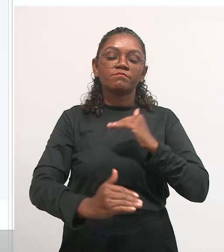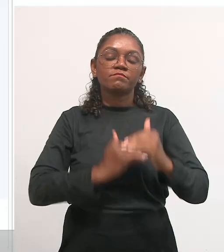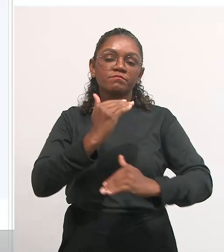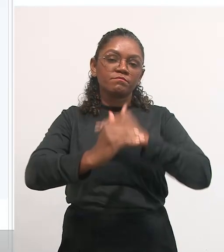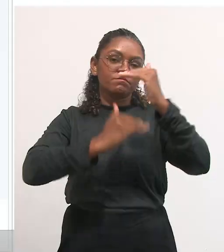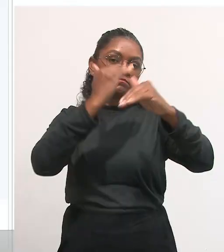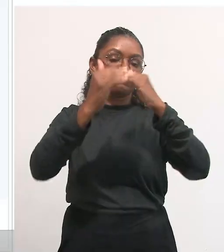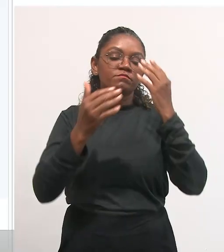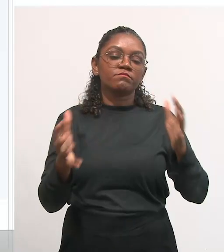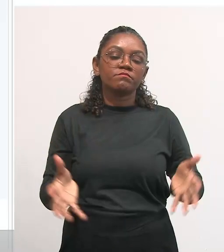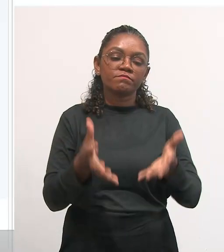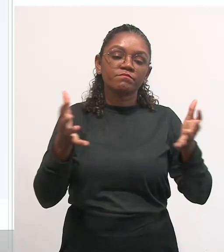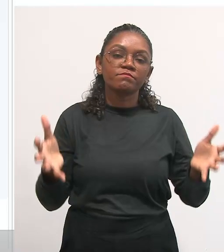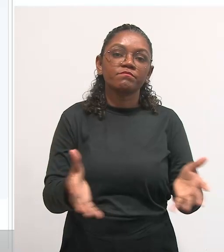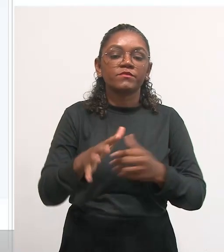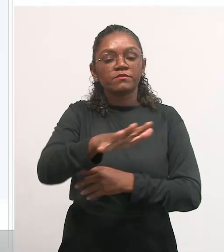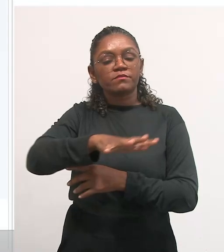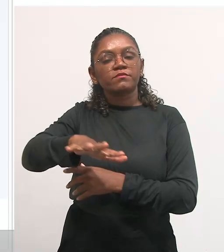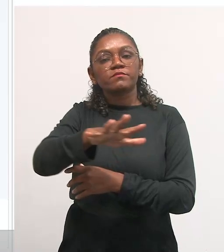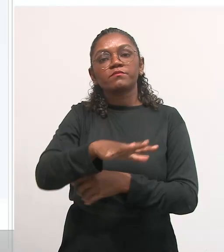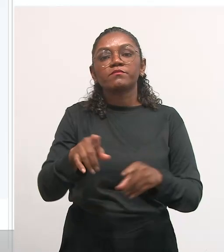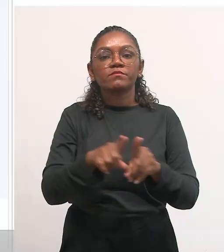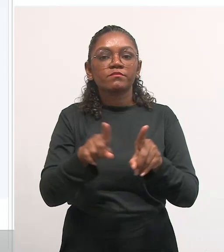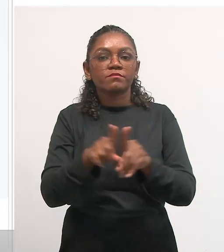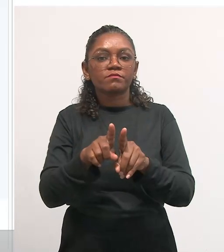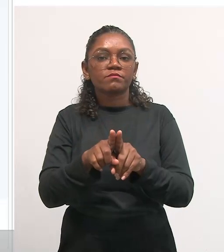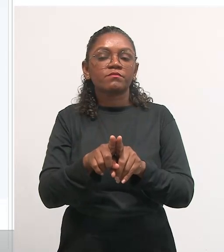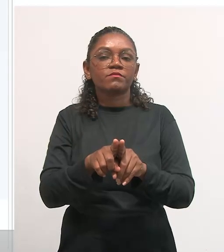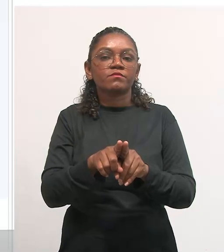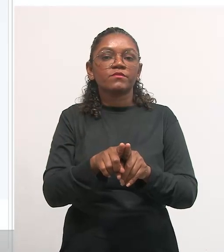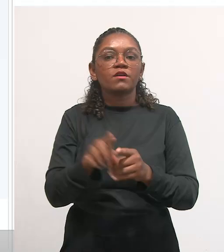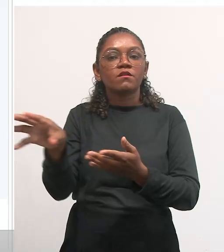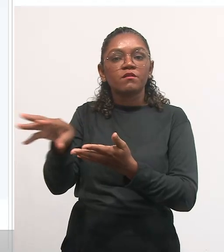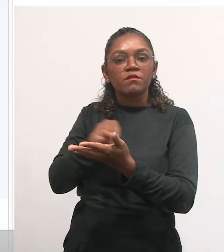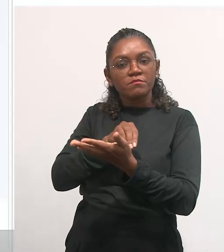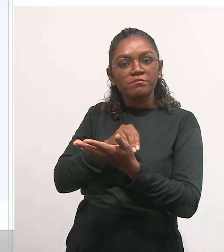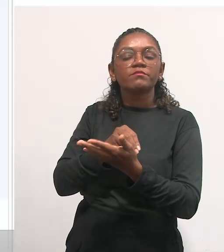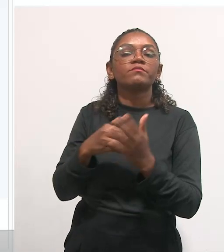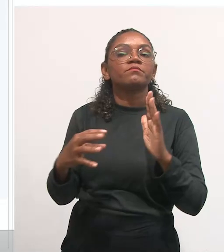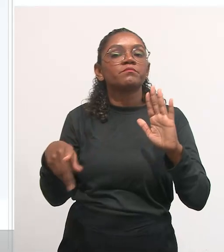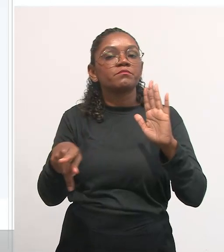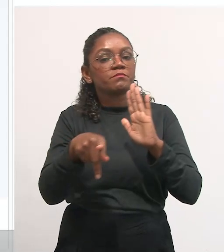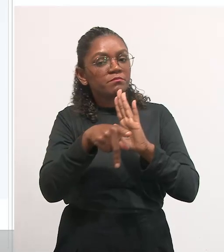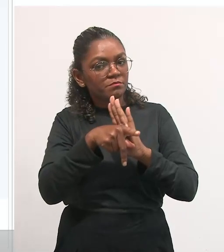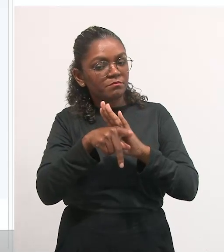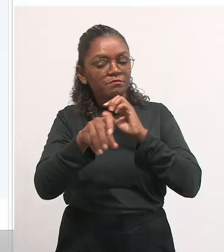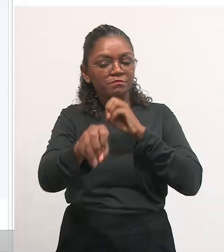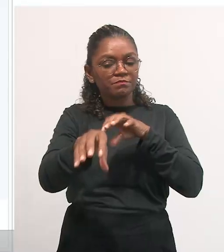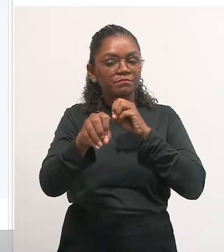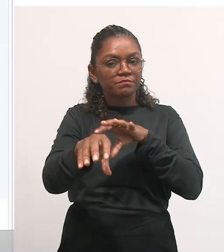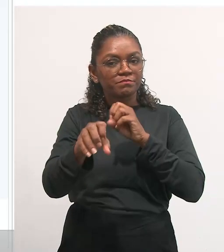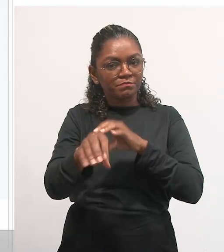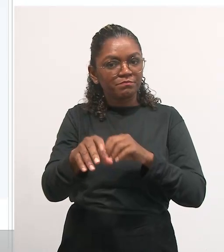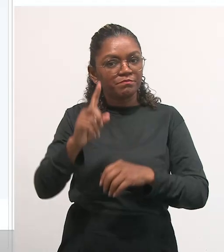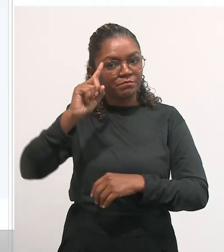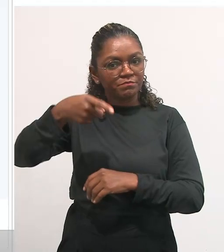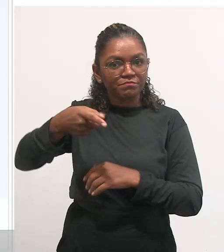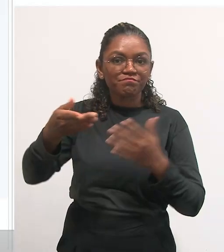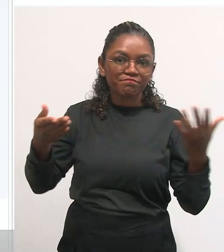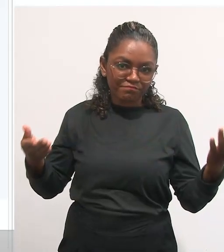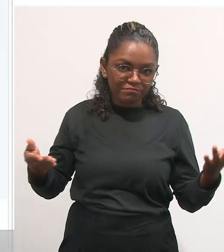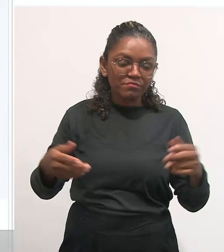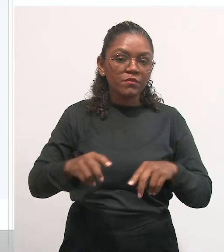estímulo e cenário o reflexo de um modelo educativo determinado pelo que necessariamente tem de ser um tema